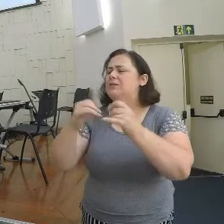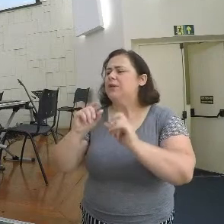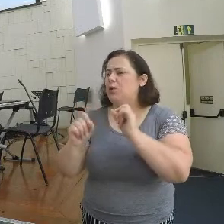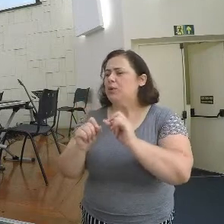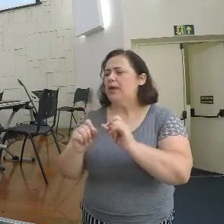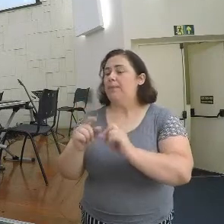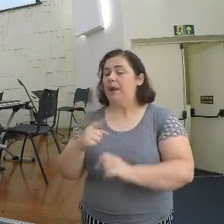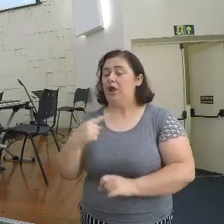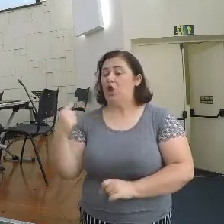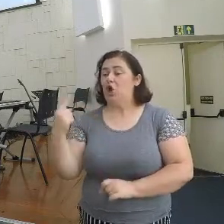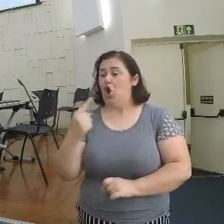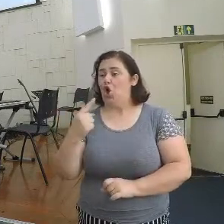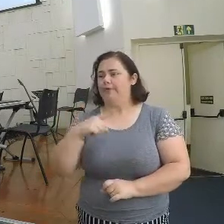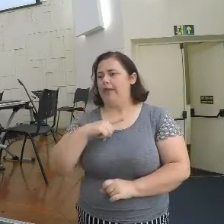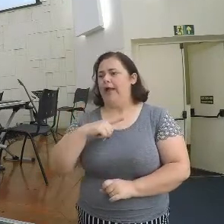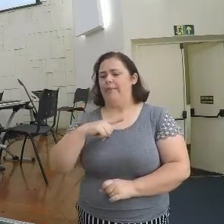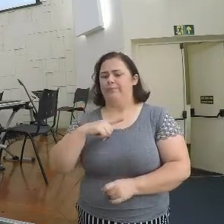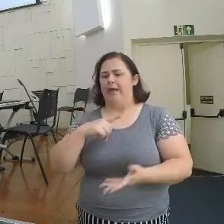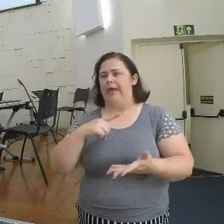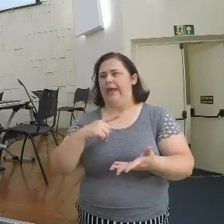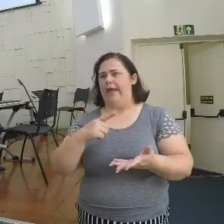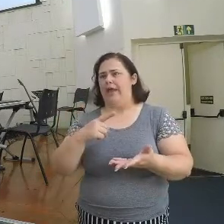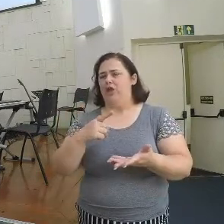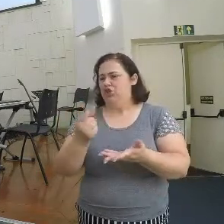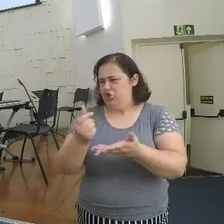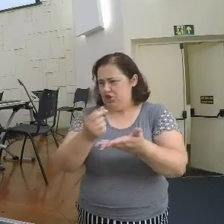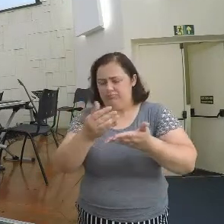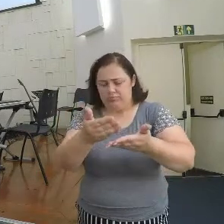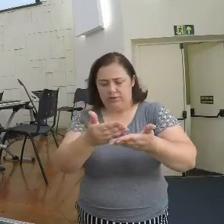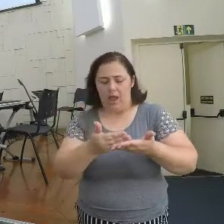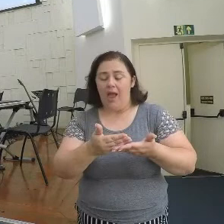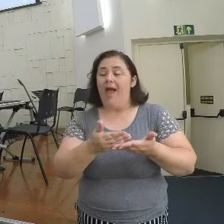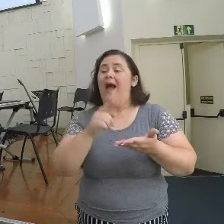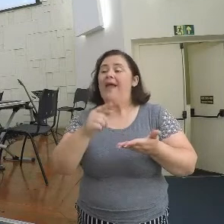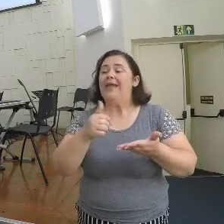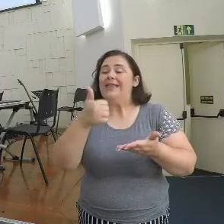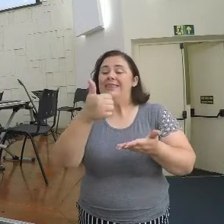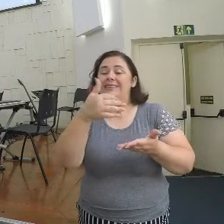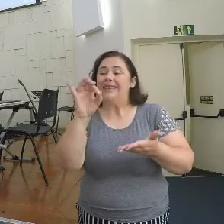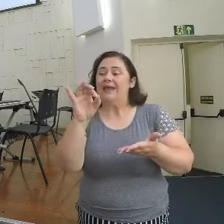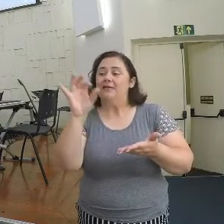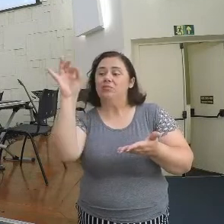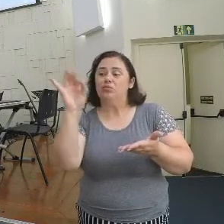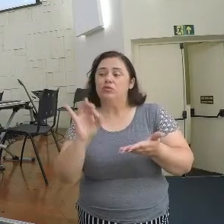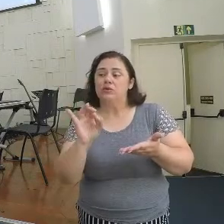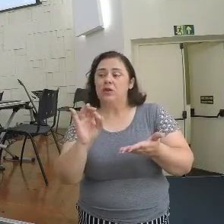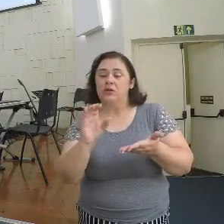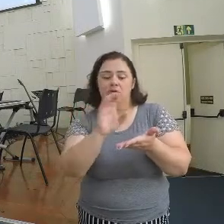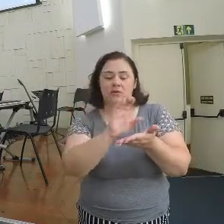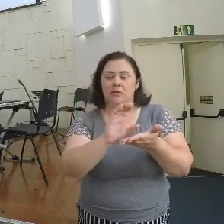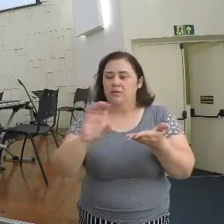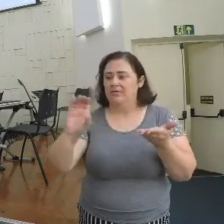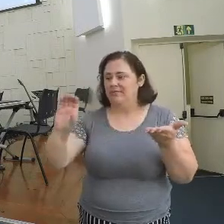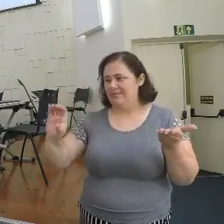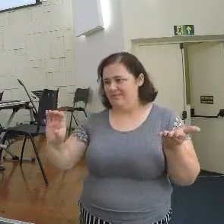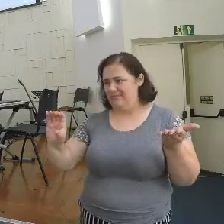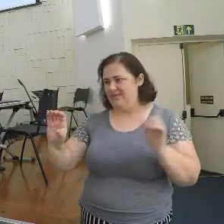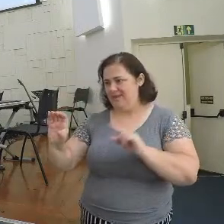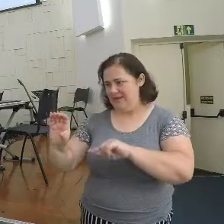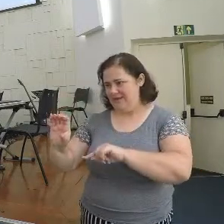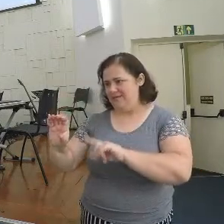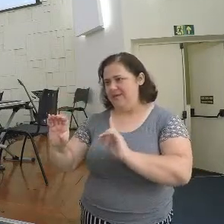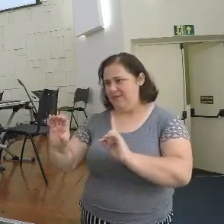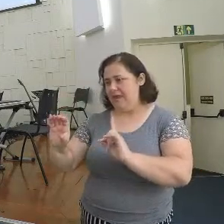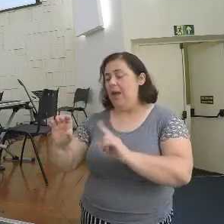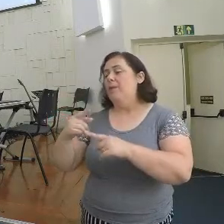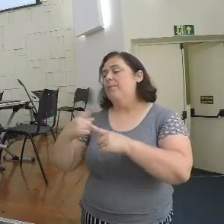para a manutenção do culto a Deus, e especialmente dos levitas, que são aquela parte de Israel que não recebeu uma